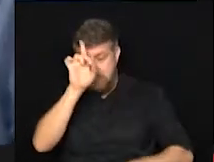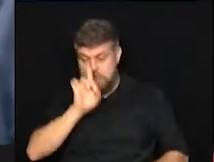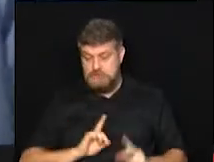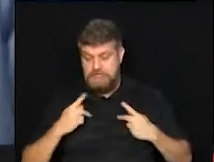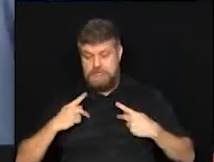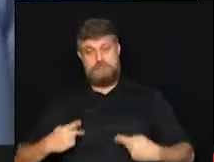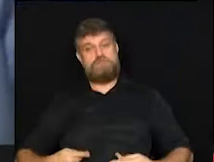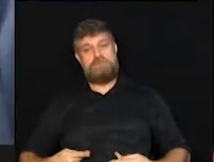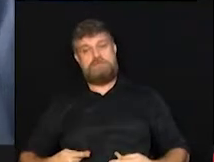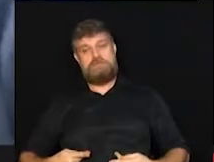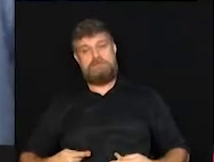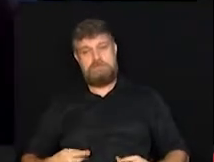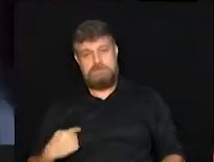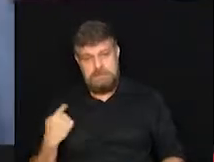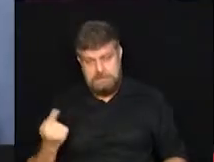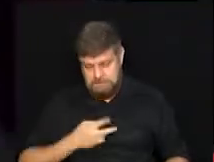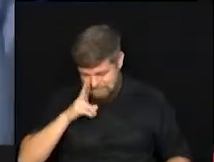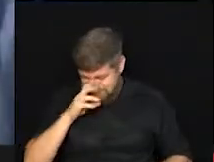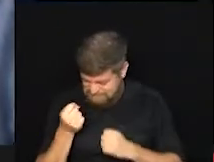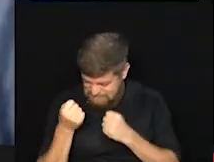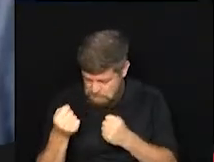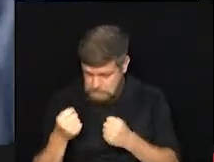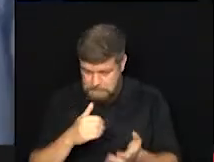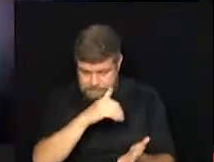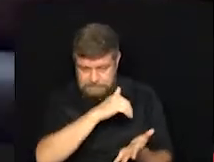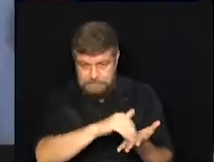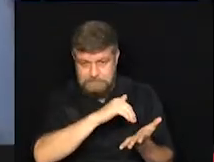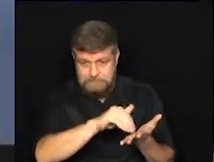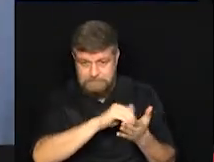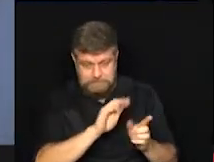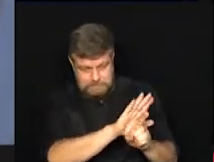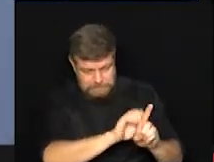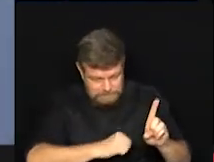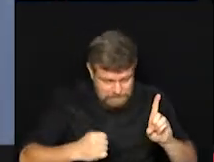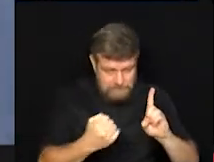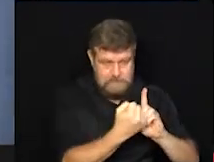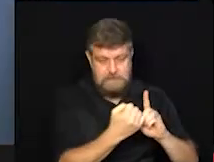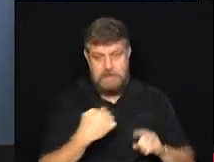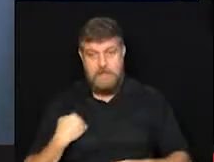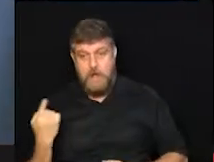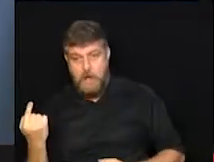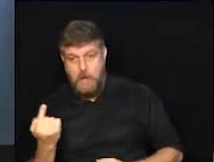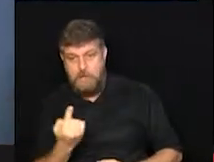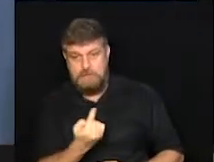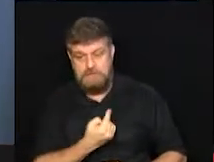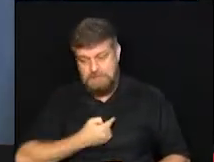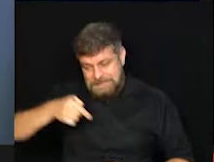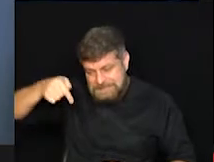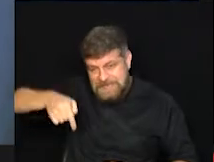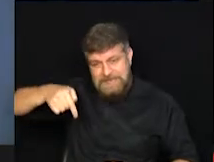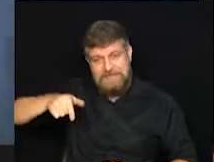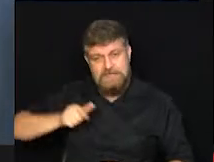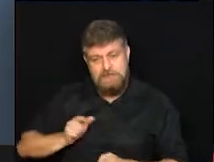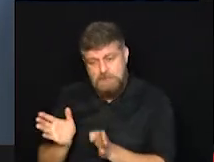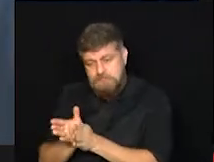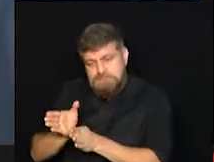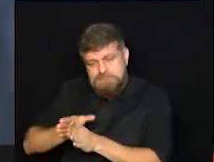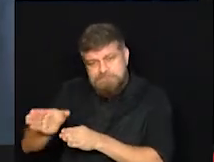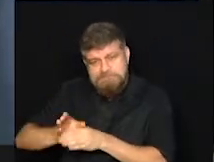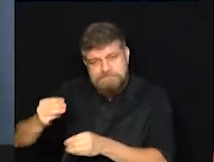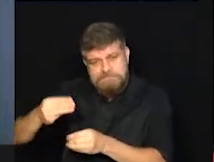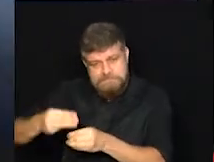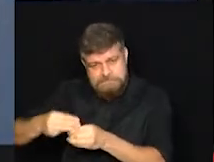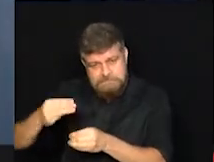que ter essa força. A Secretaria da Assistência, nossa, aqui, esse elo, que é a